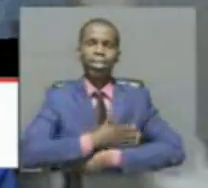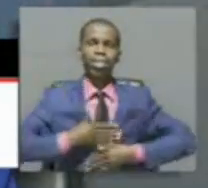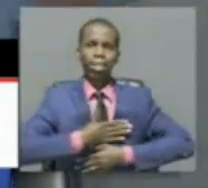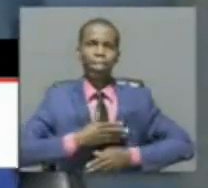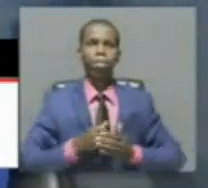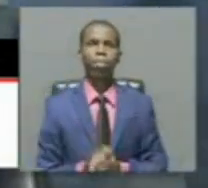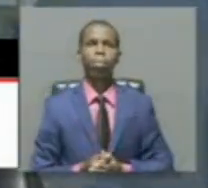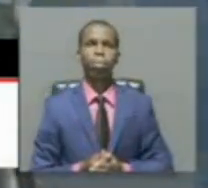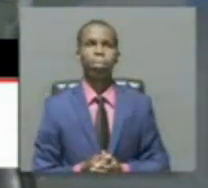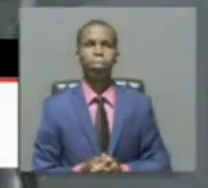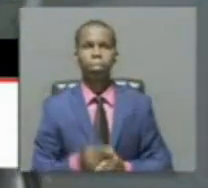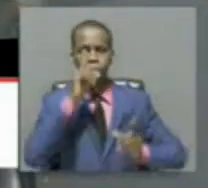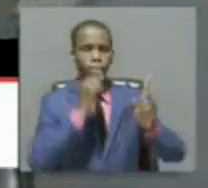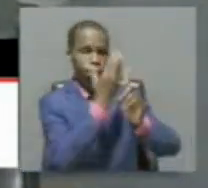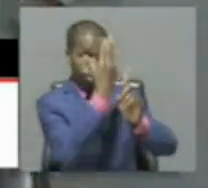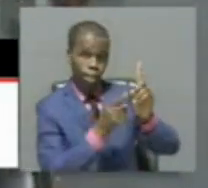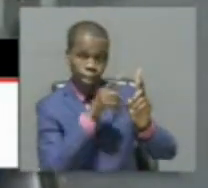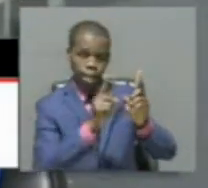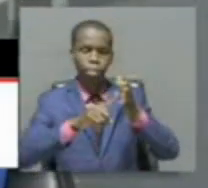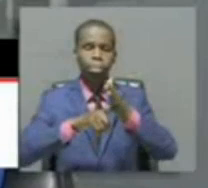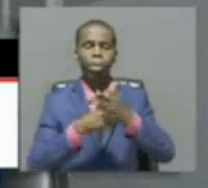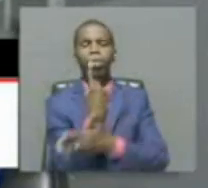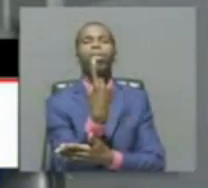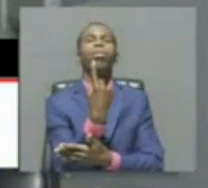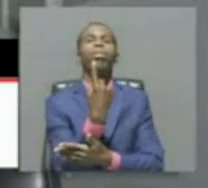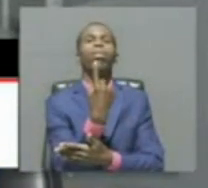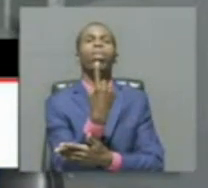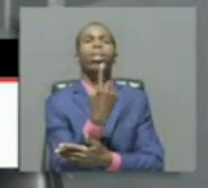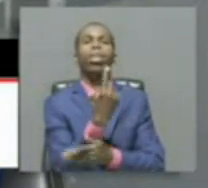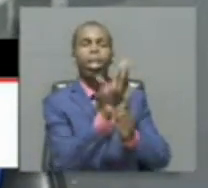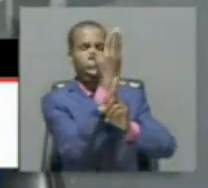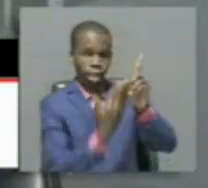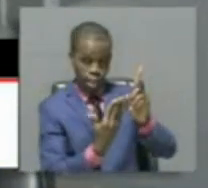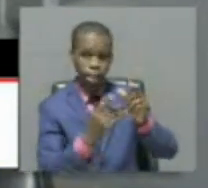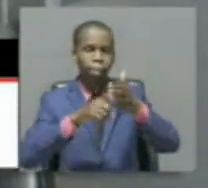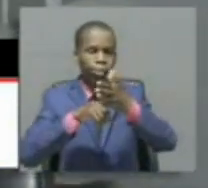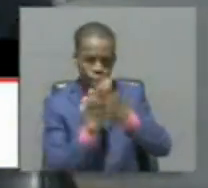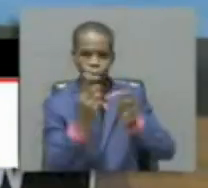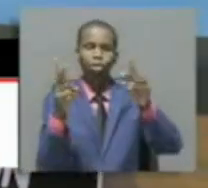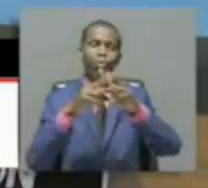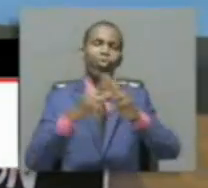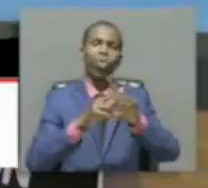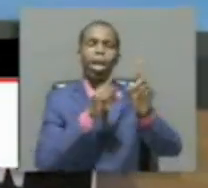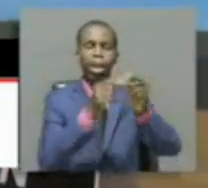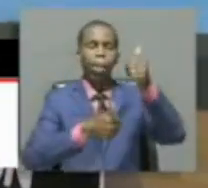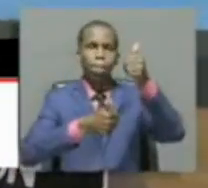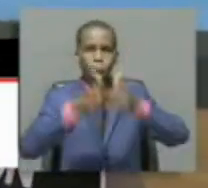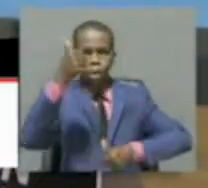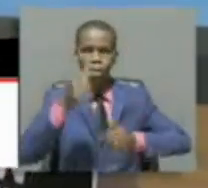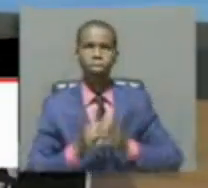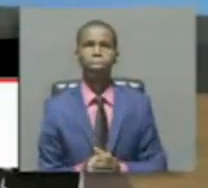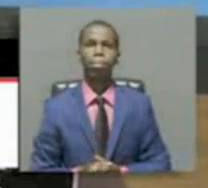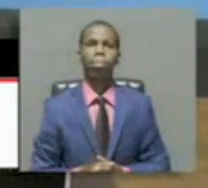Como primeira vez, eu gostei, né? Porque eu tive a minha primeira luta e ganhei. It was good,